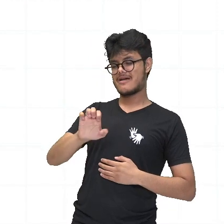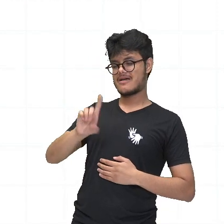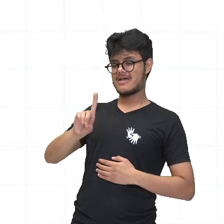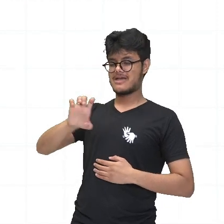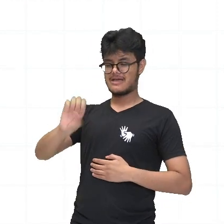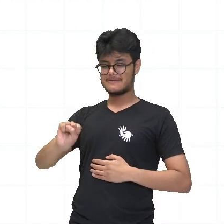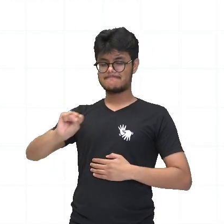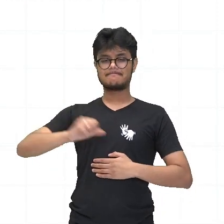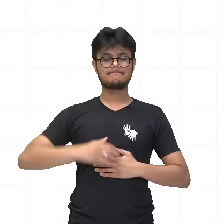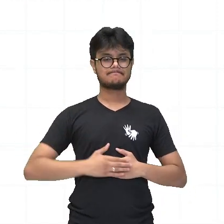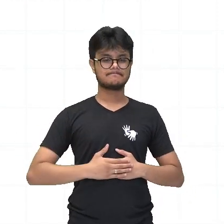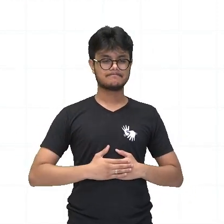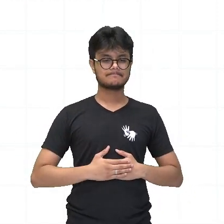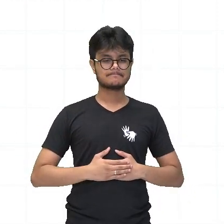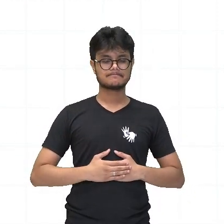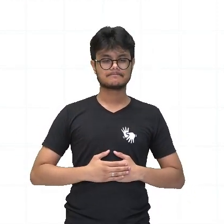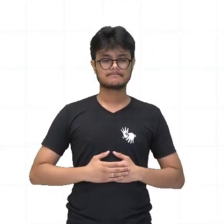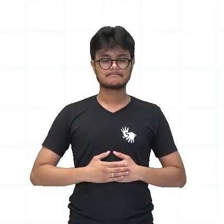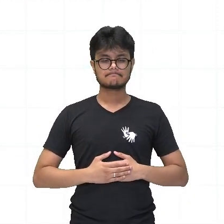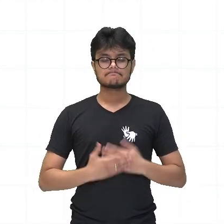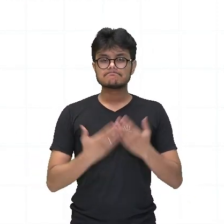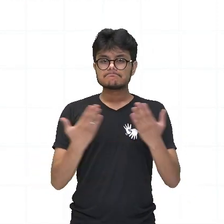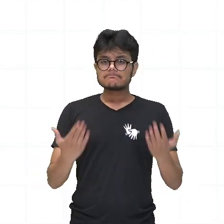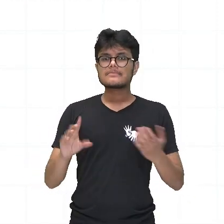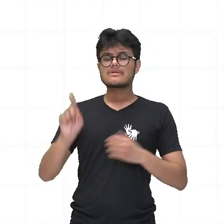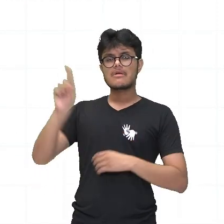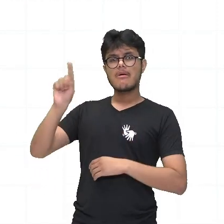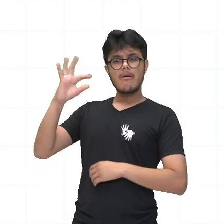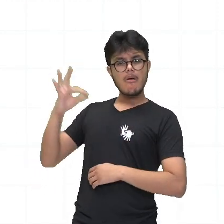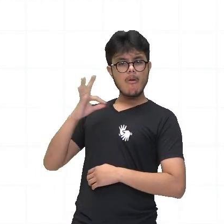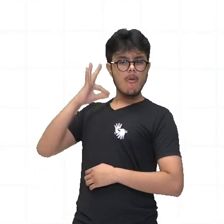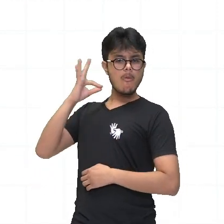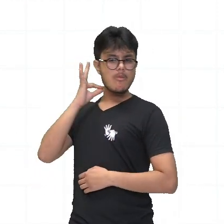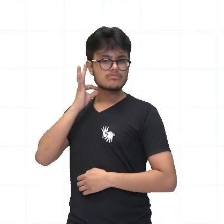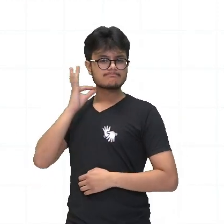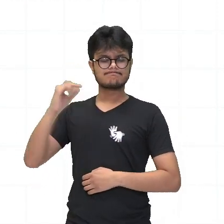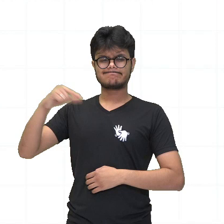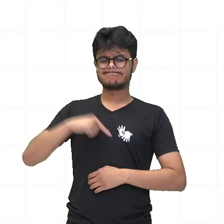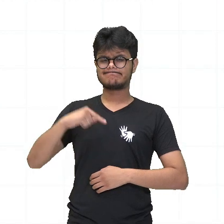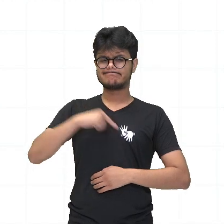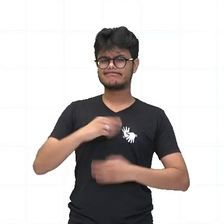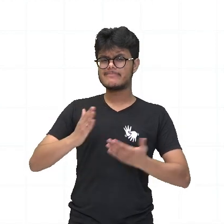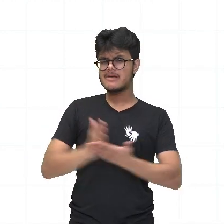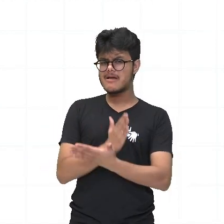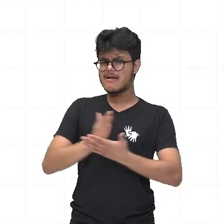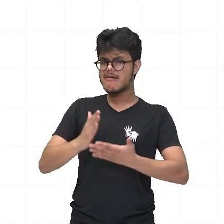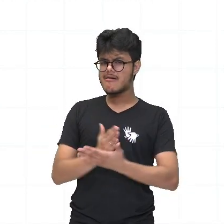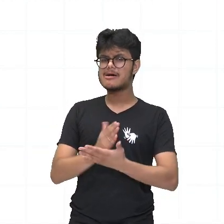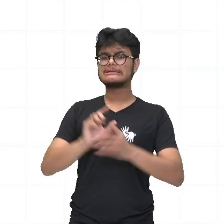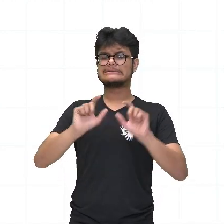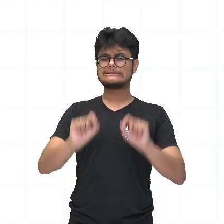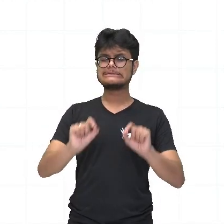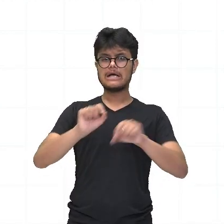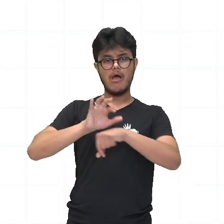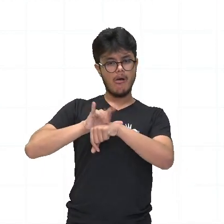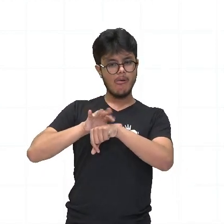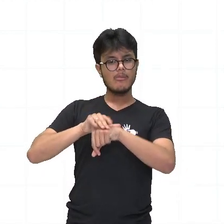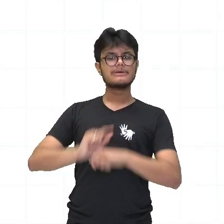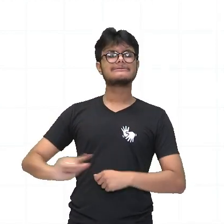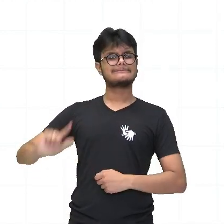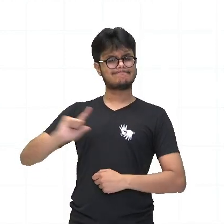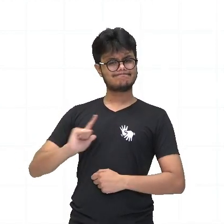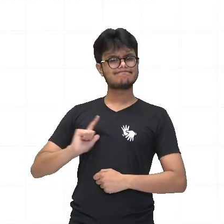dessa espécie. E aí, dentro desse gênero Aedes, a gente observa que existem algumas doenças que estão